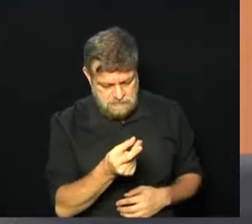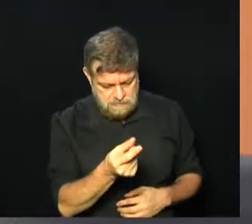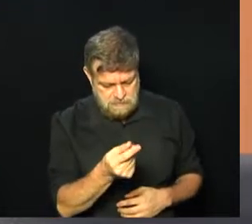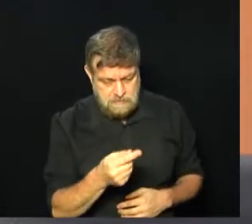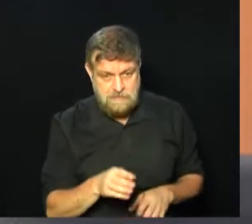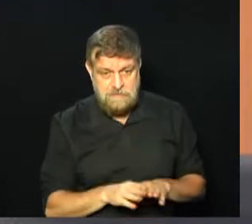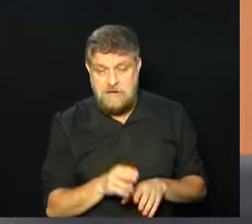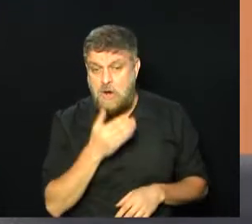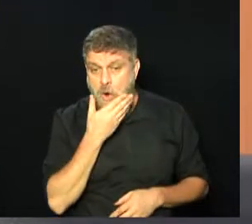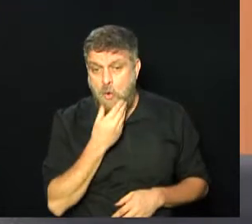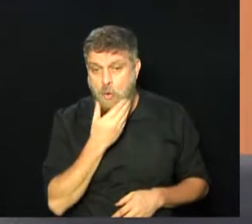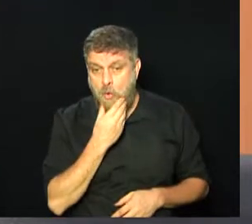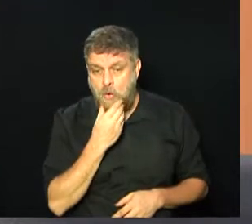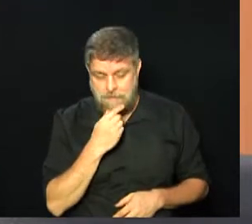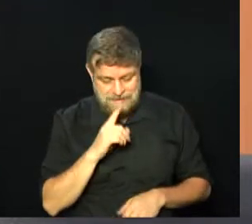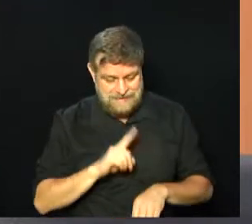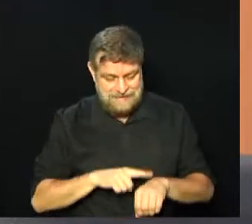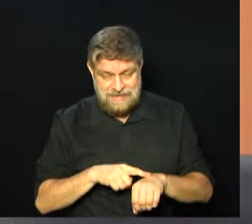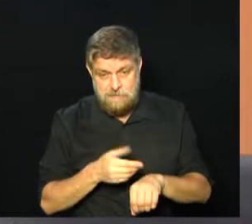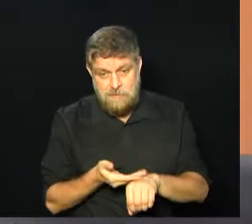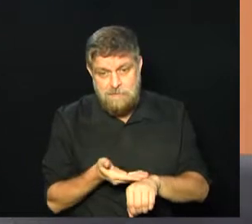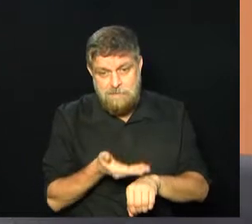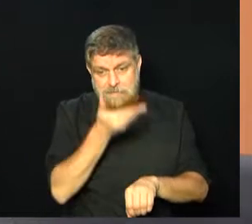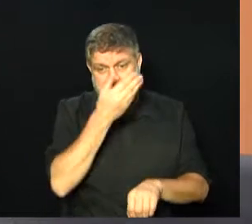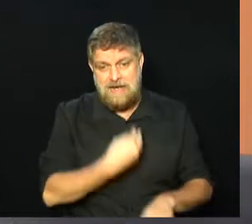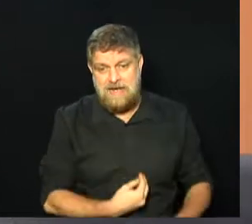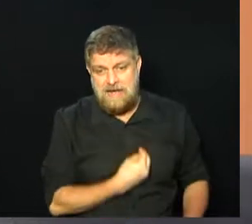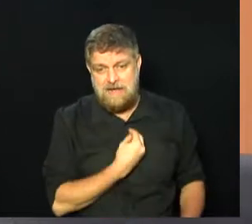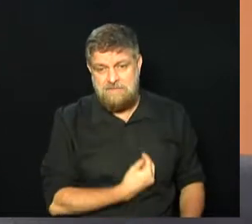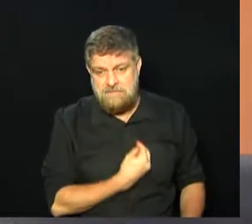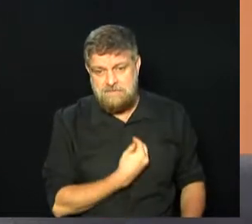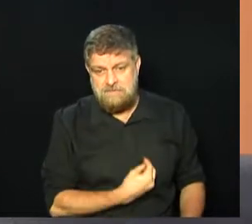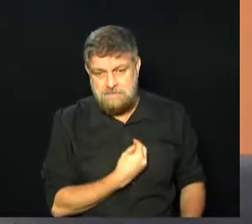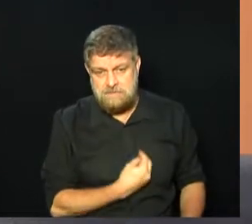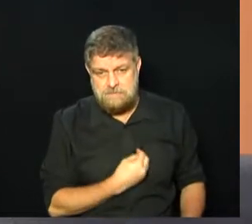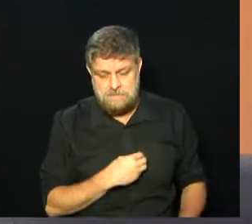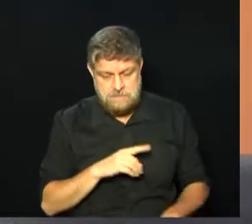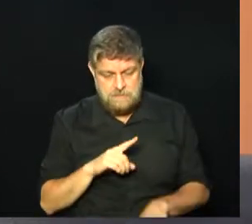dos homens, aumentou, certamente o tempo